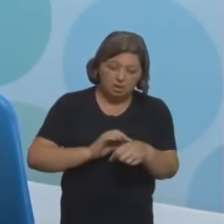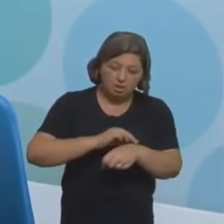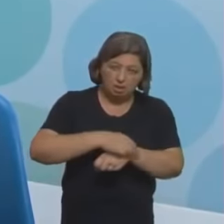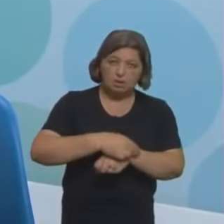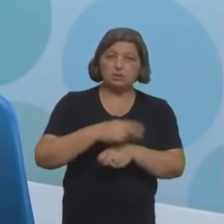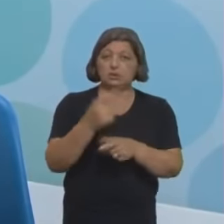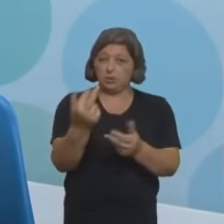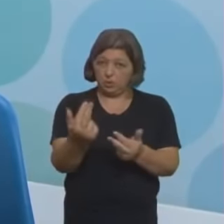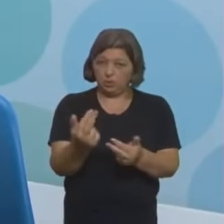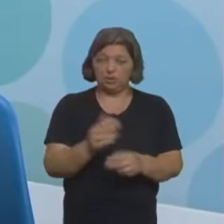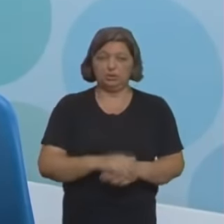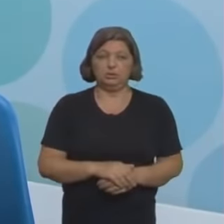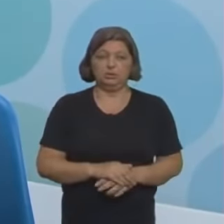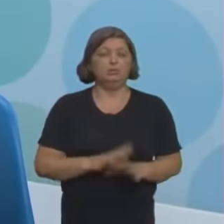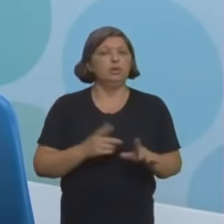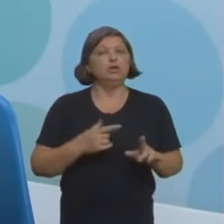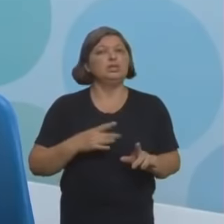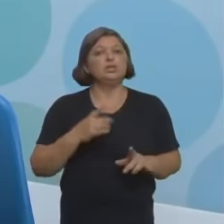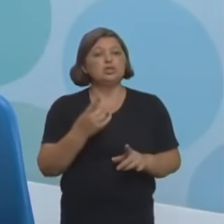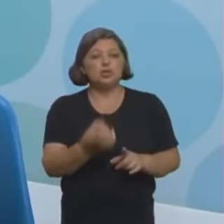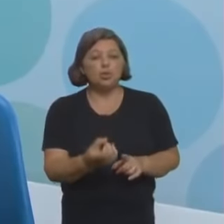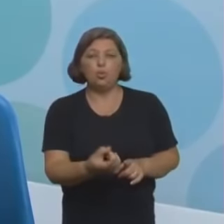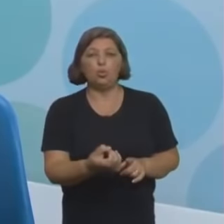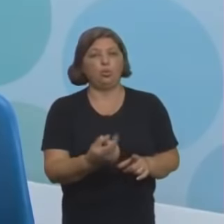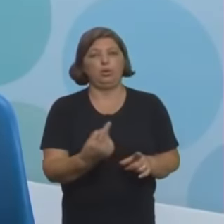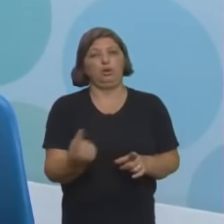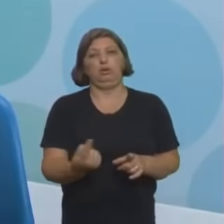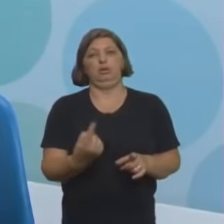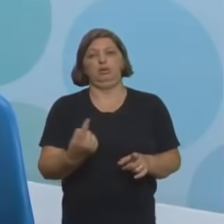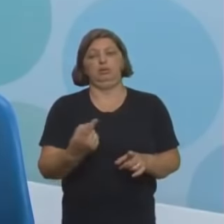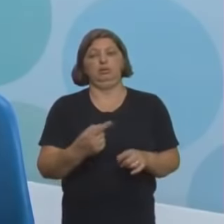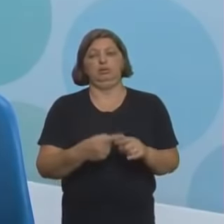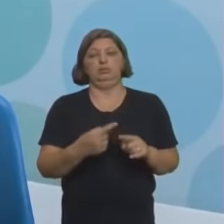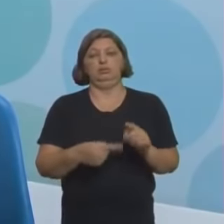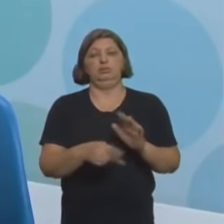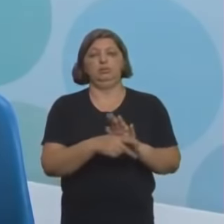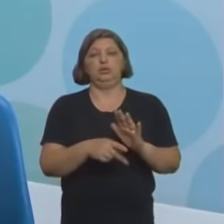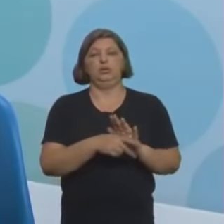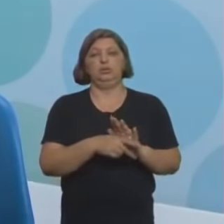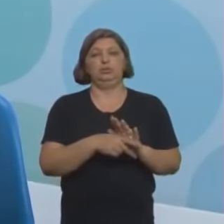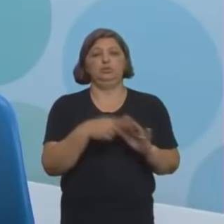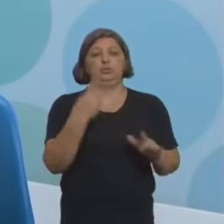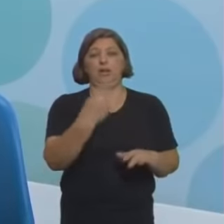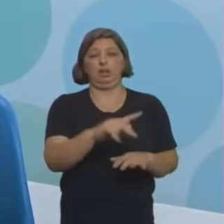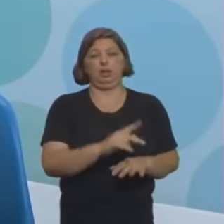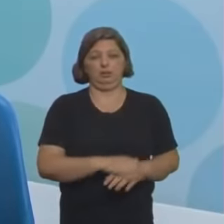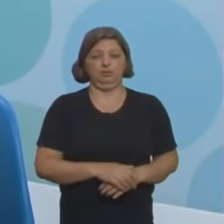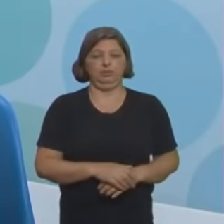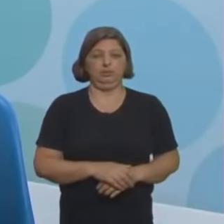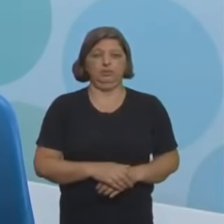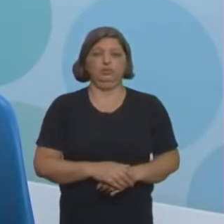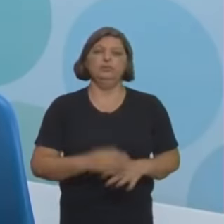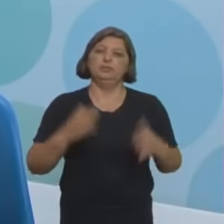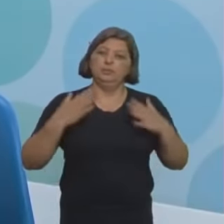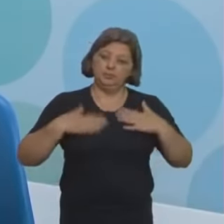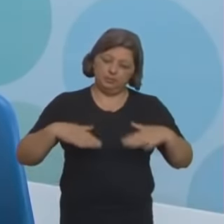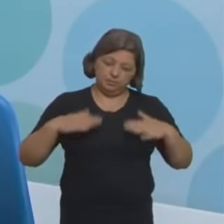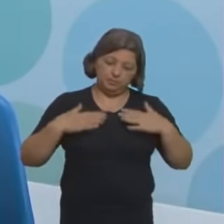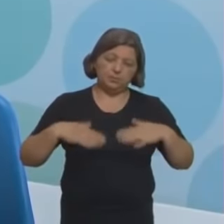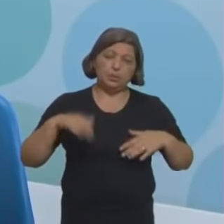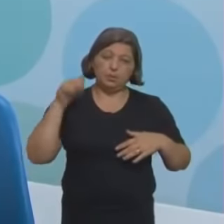não necessariamente aquela é a pulseira da Janete, né, dela no caso, tranquilizando as